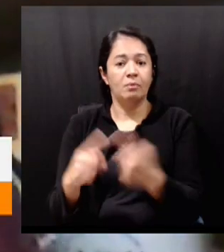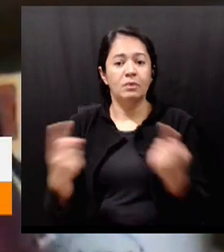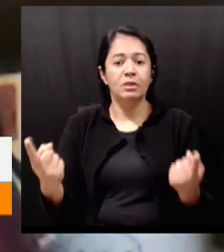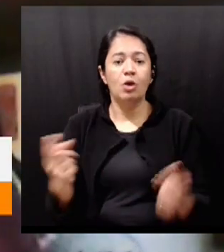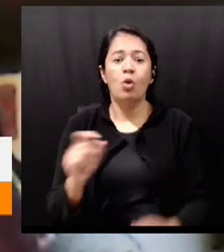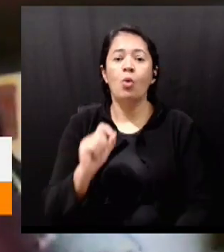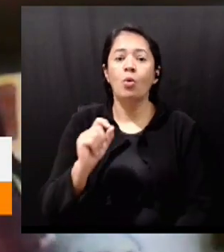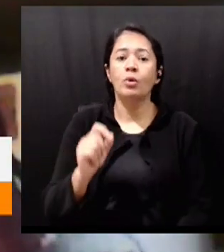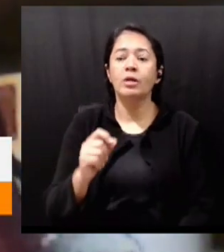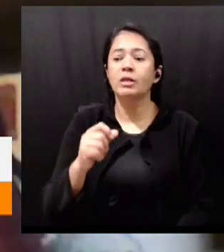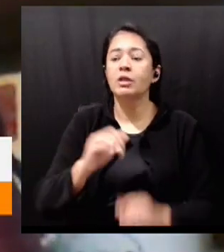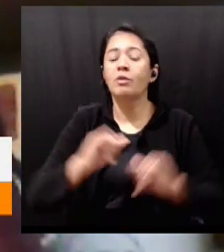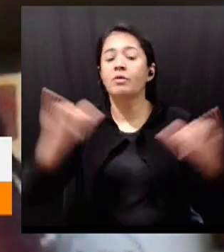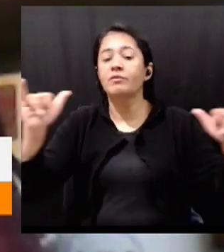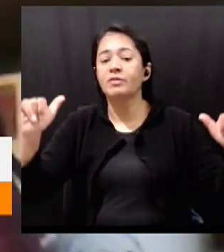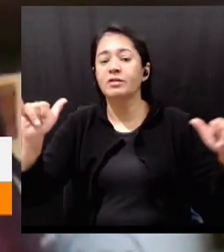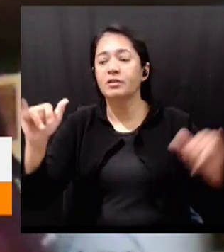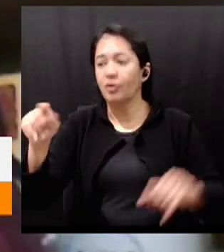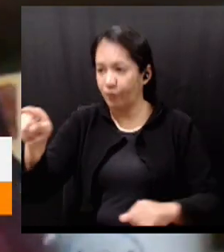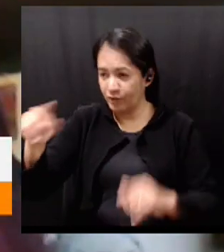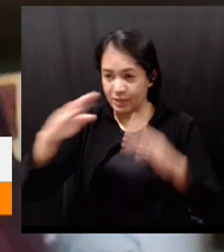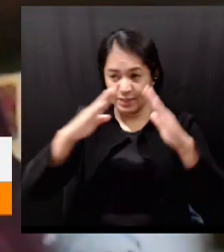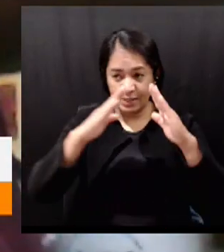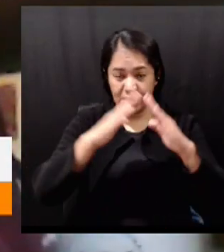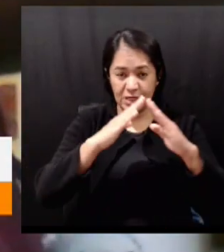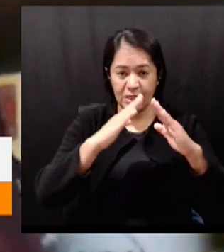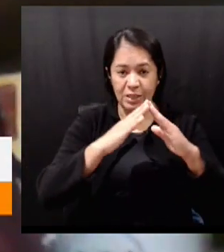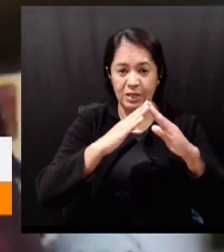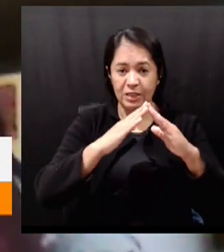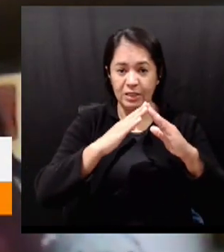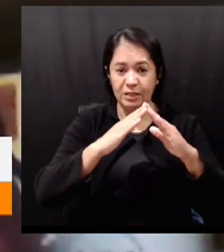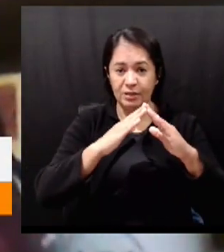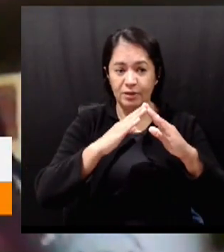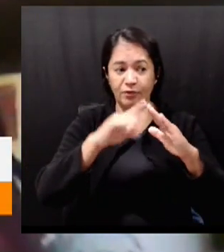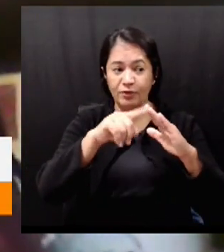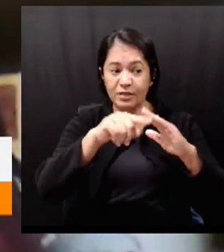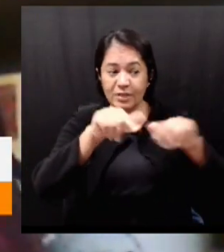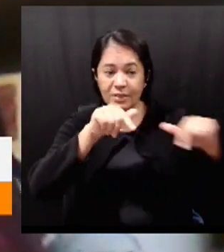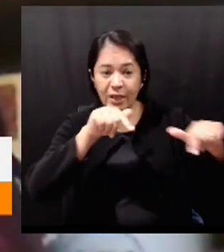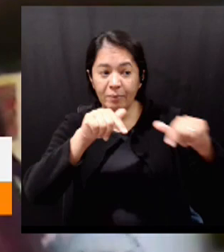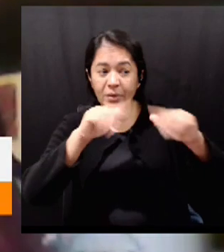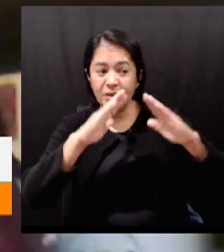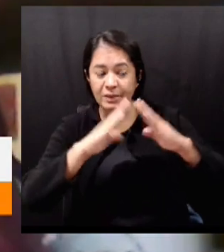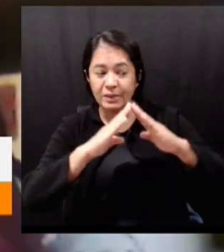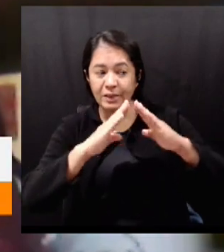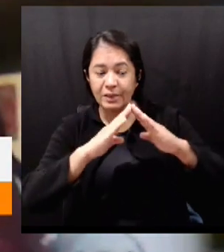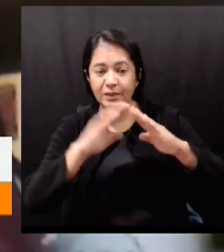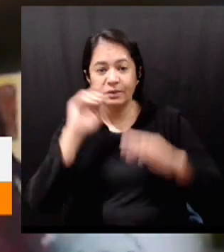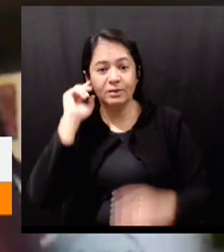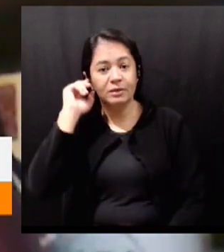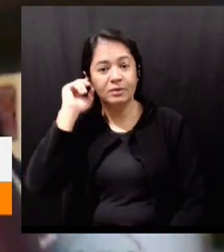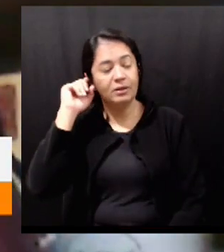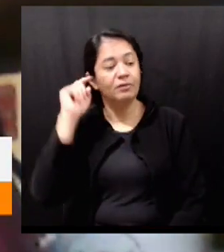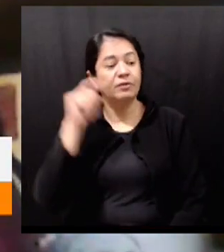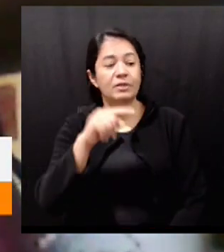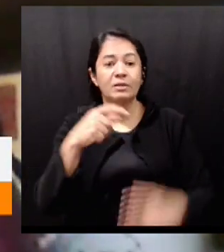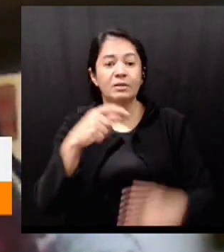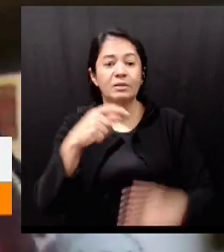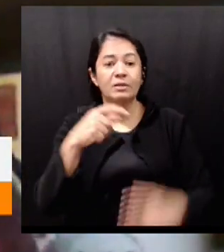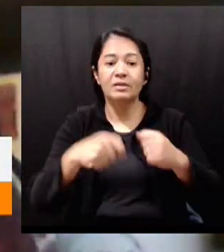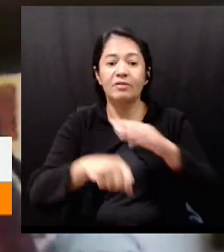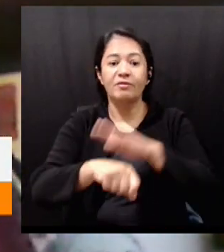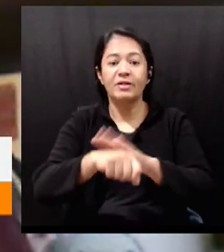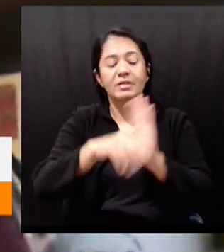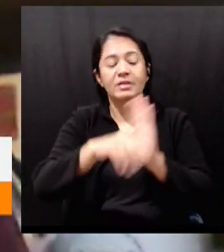alertava? Você está dentro de casa, você está trabalhando em casa, você precisa fazer uma rotina também, como